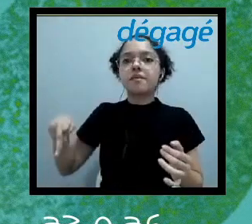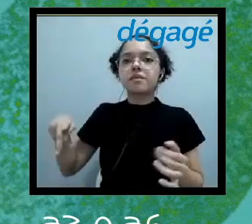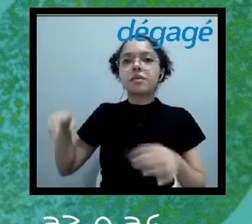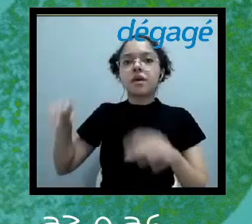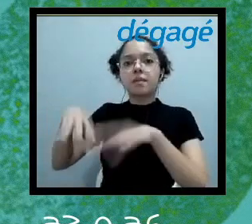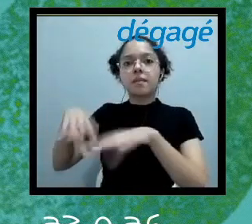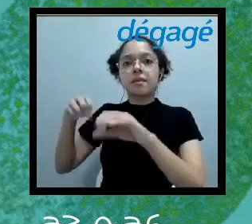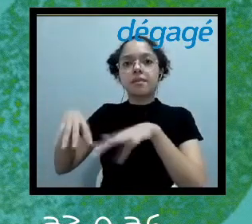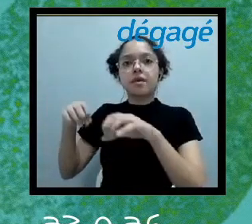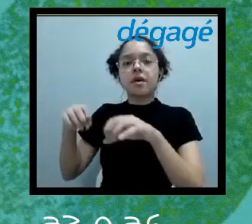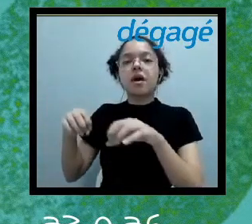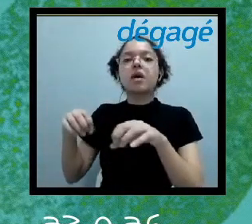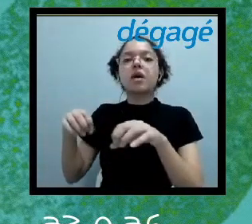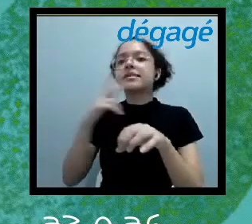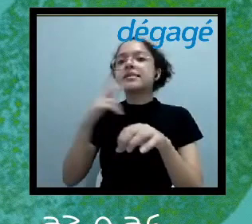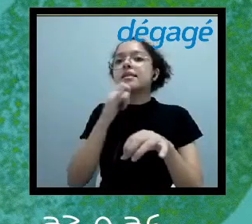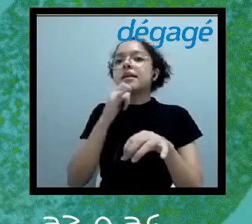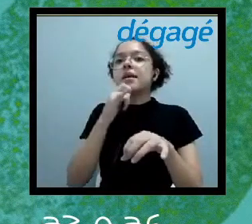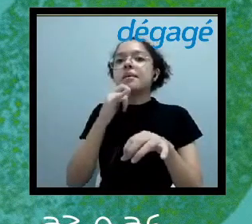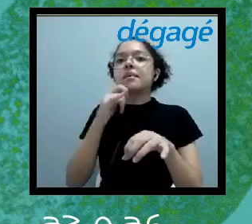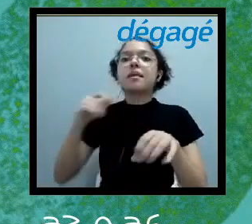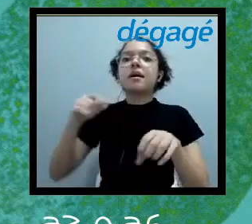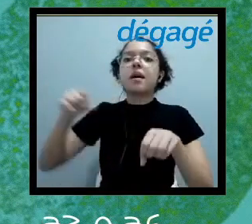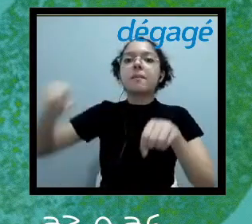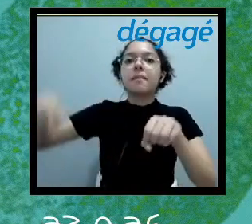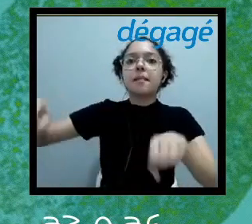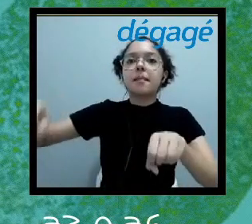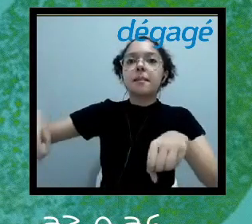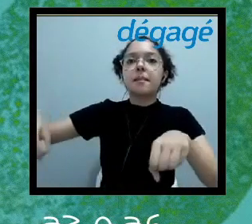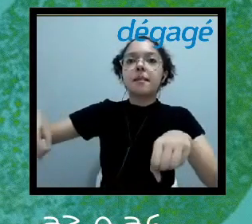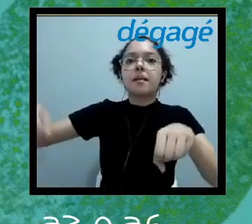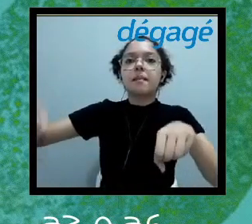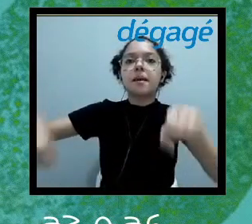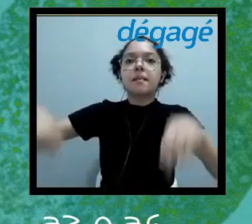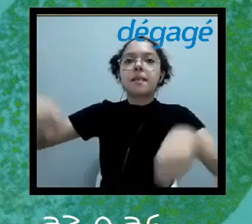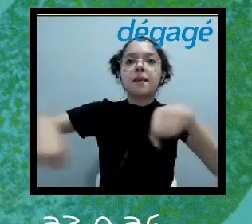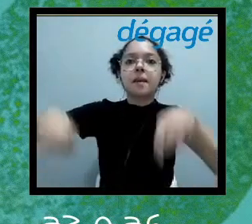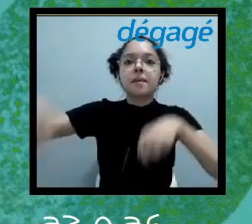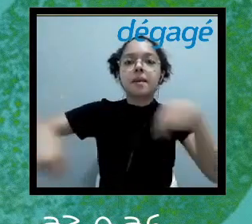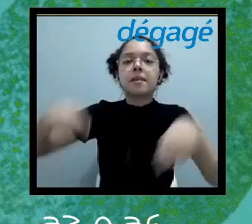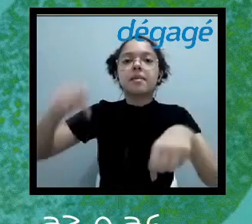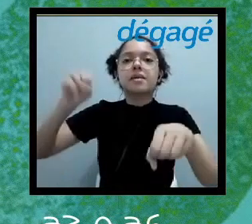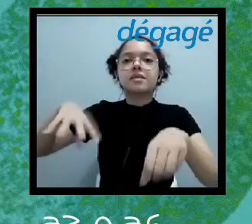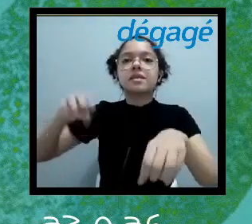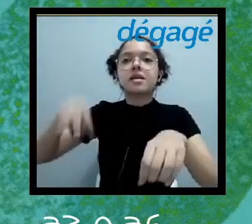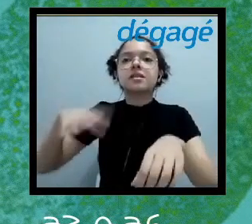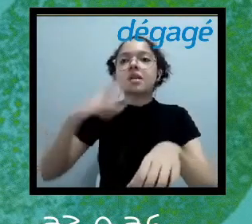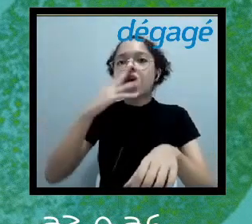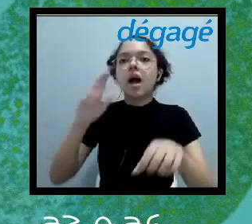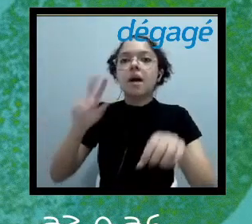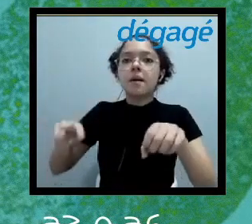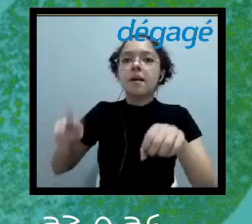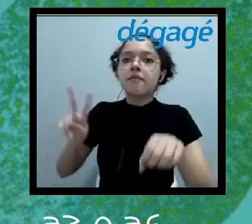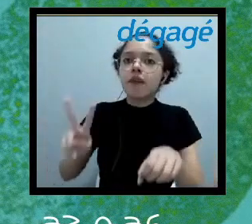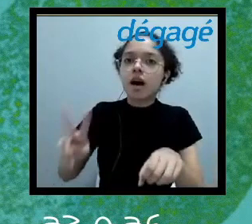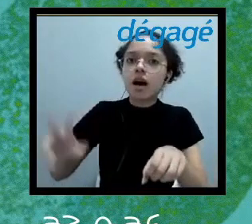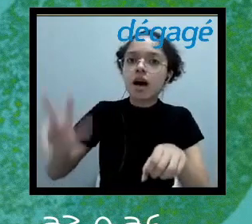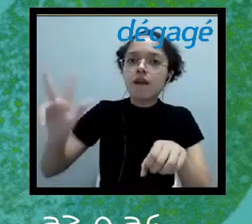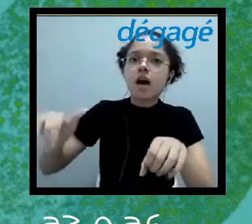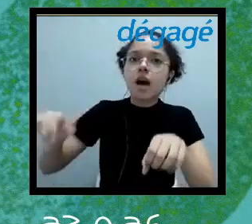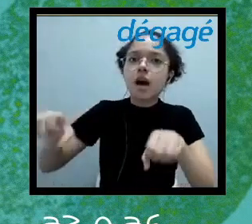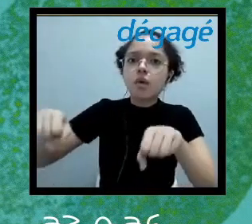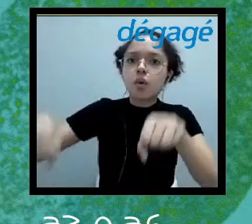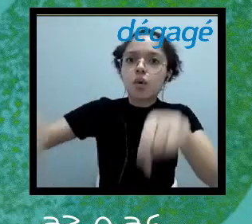bicicleta, sabe? Que a gente corre, corre, corre, corre, corre atrás, o outro está ali, mas em algum momento a pessoa vai sozinha e você fica ali atrás na